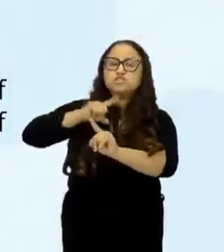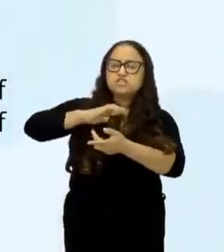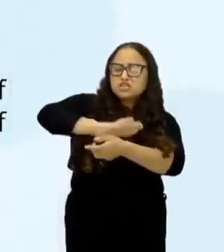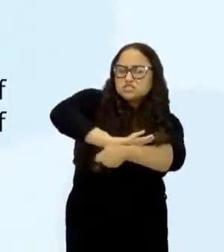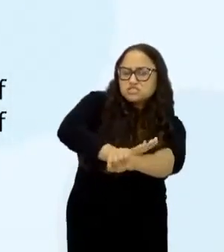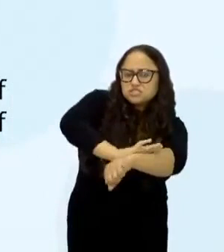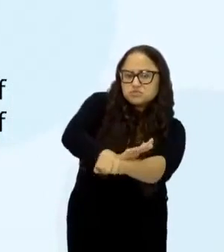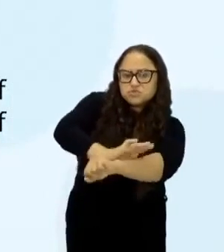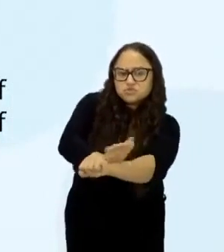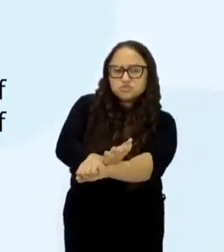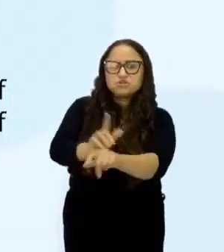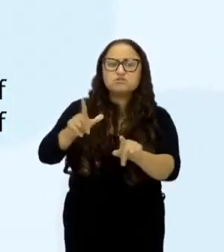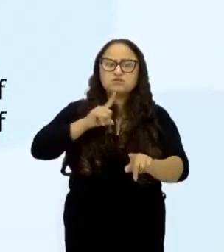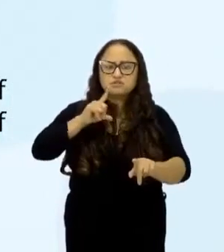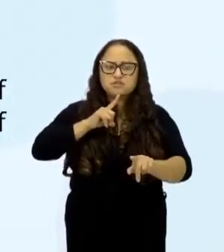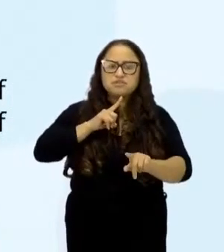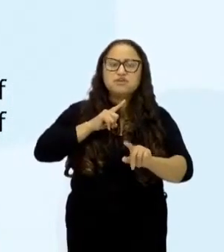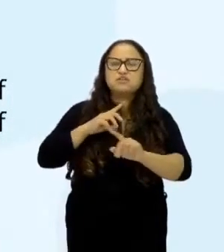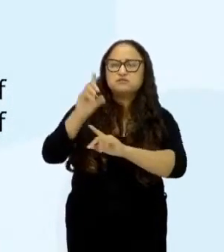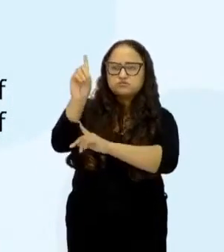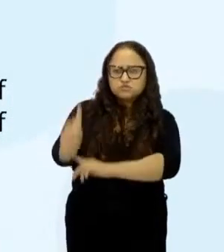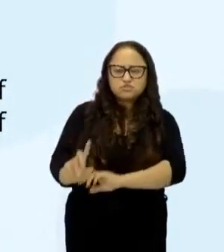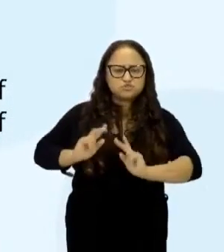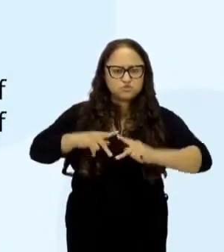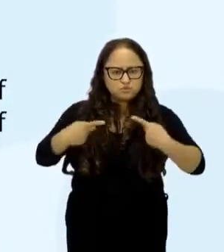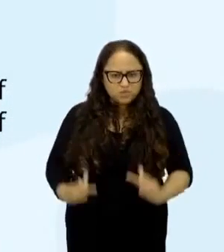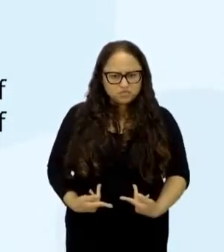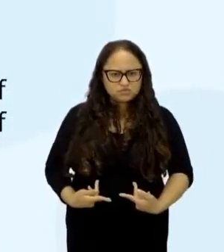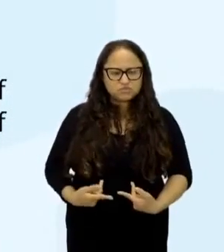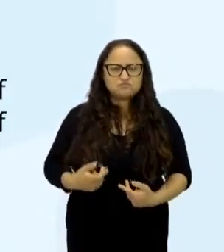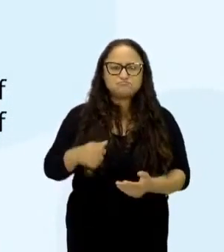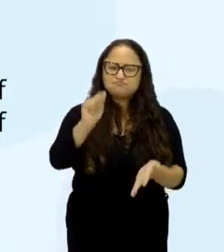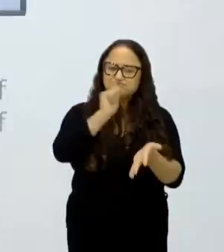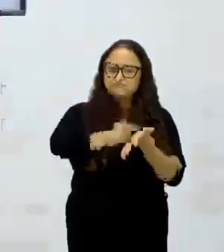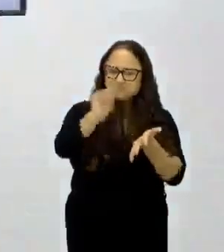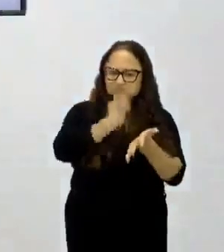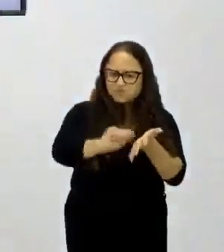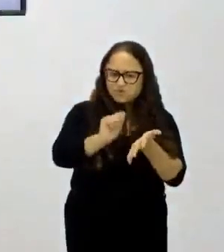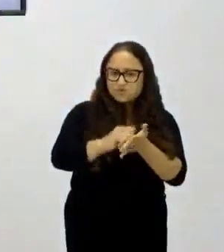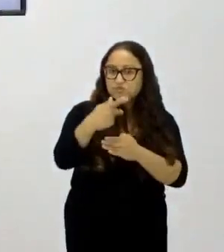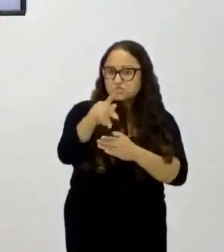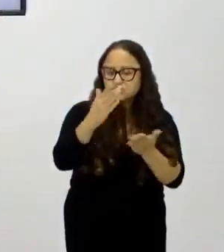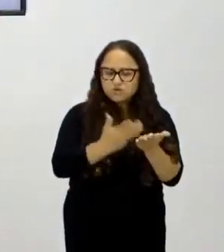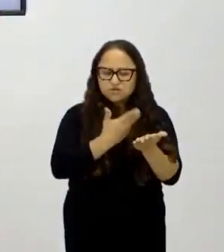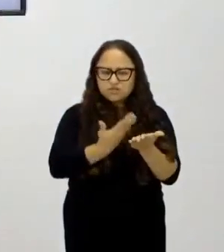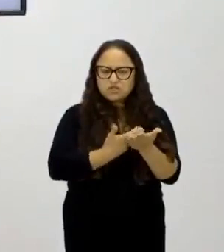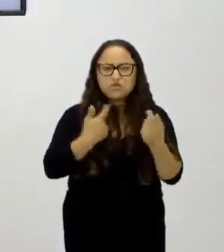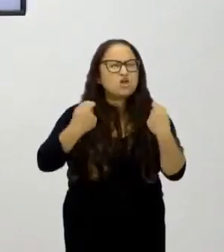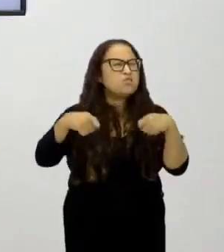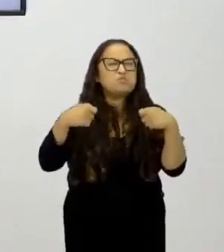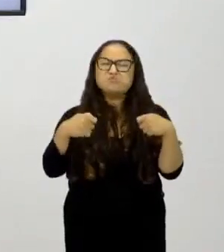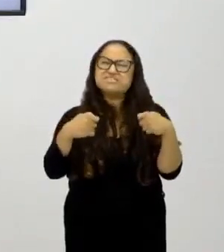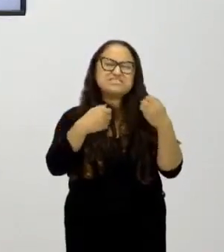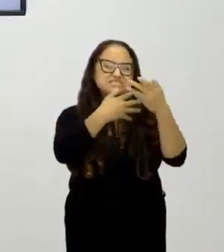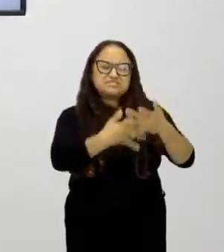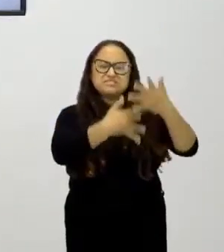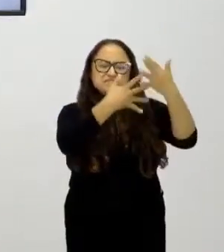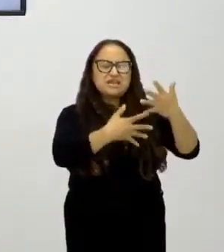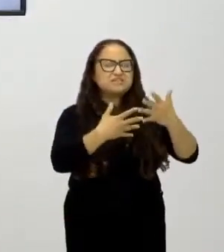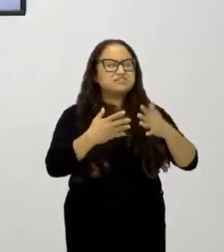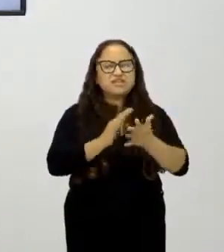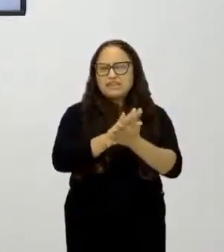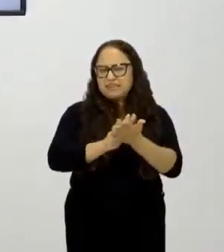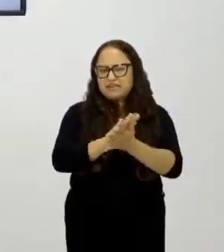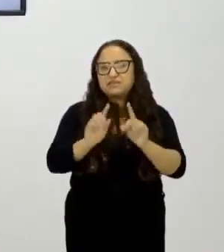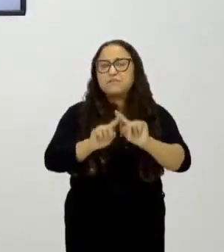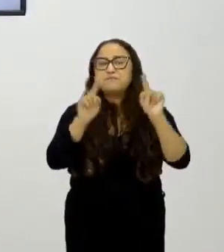prohibited by the Charter of Human Rights and Freedoms. Então, você vai tomar nota no seu caderno, não precisa escrever nada no chat agora, depois eu vou dar um tempo